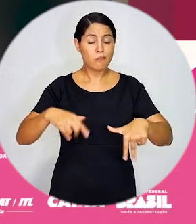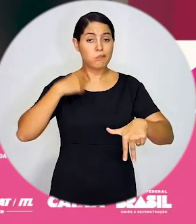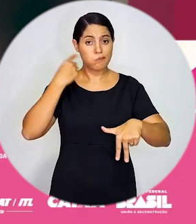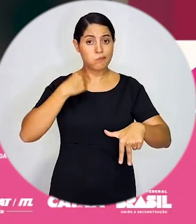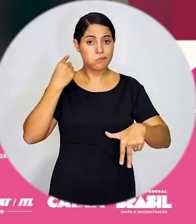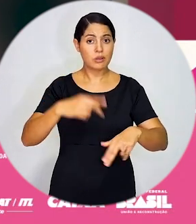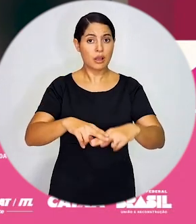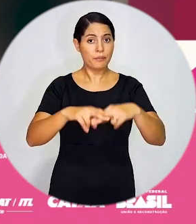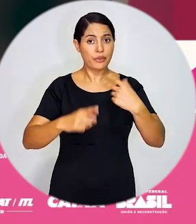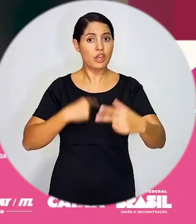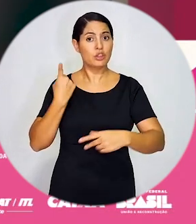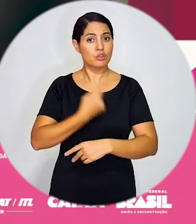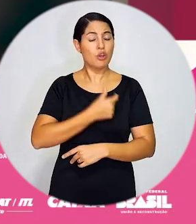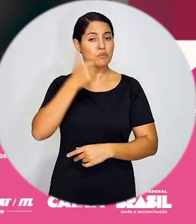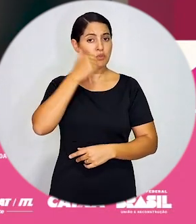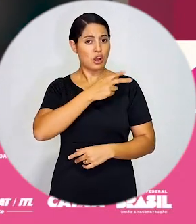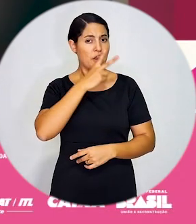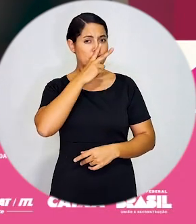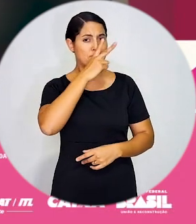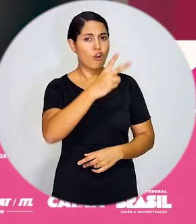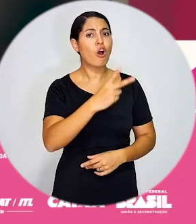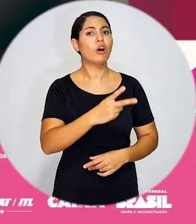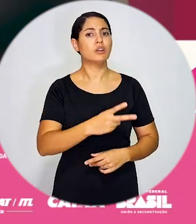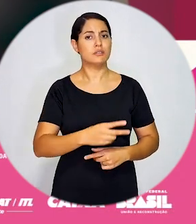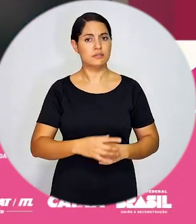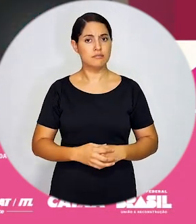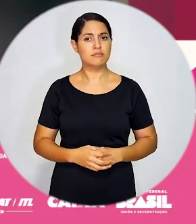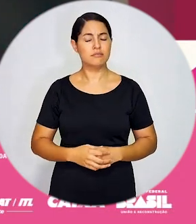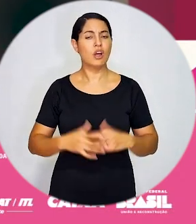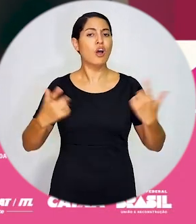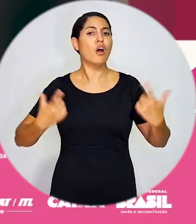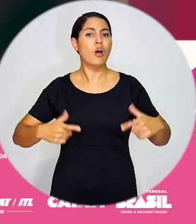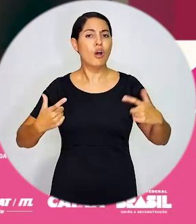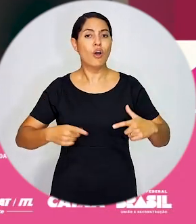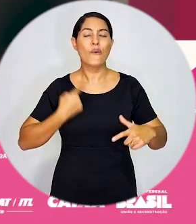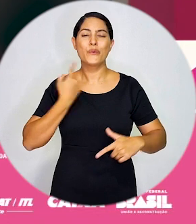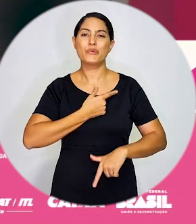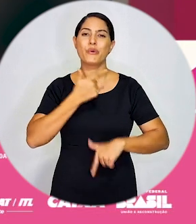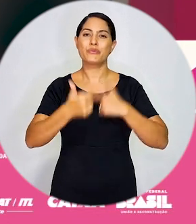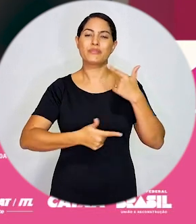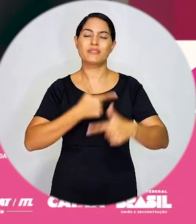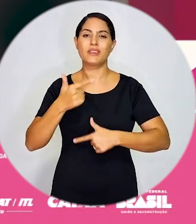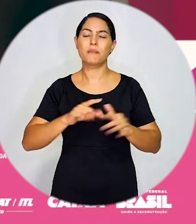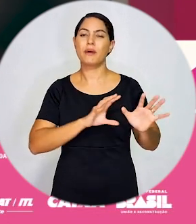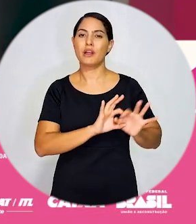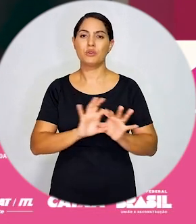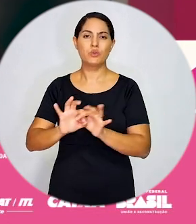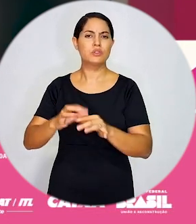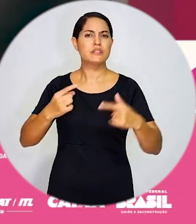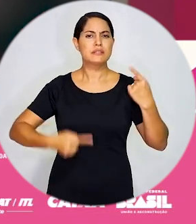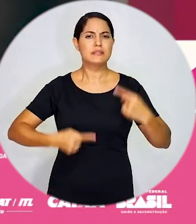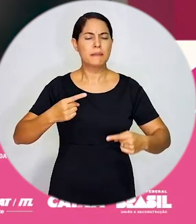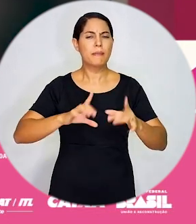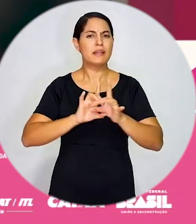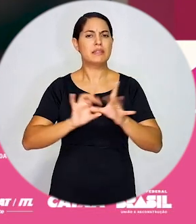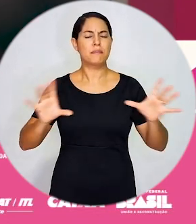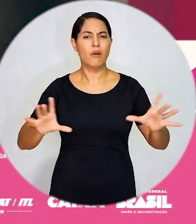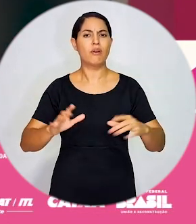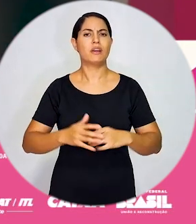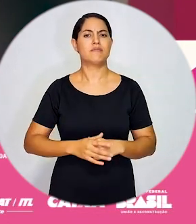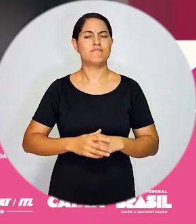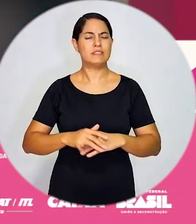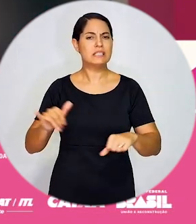advocacia se dá pelo somatório de forças dessas bases. A exigência do nosso trabalho com debates democráticos